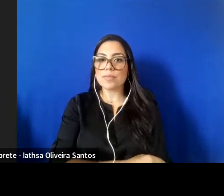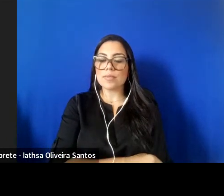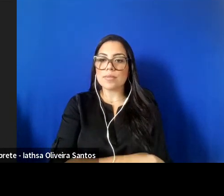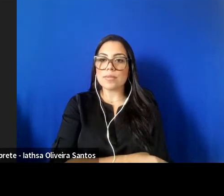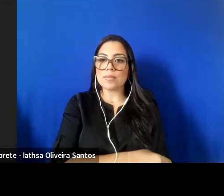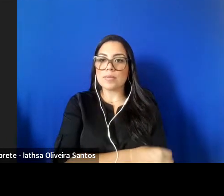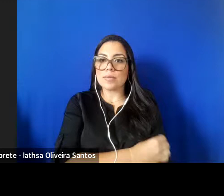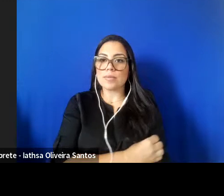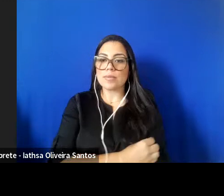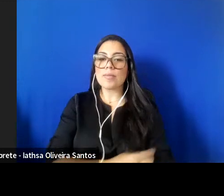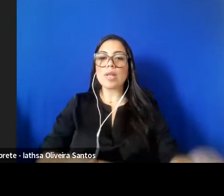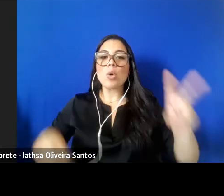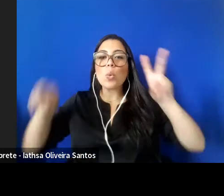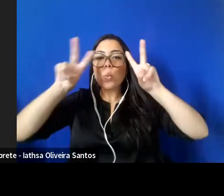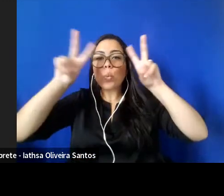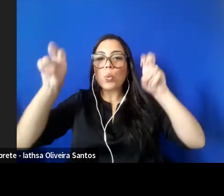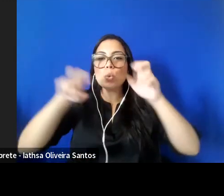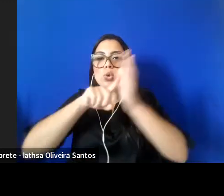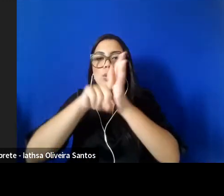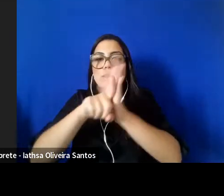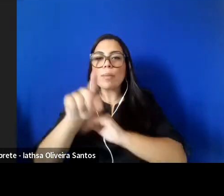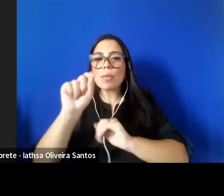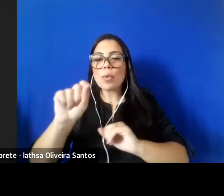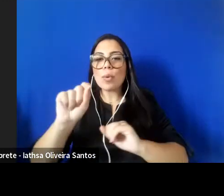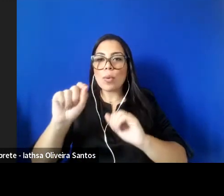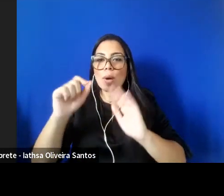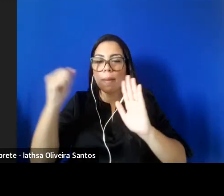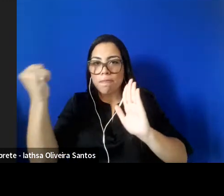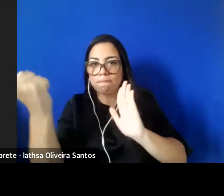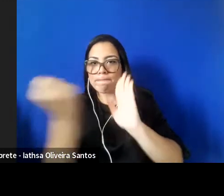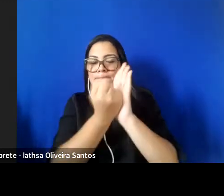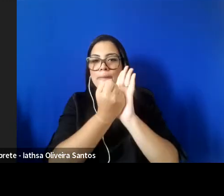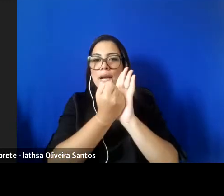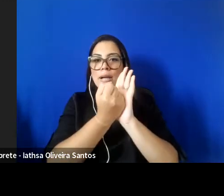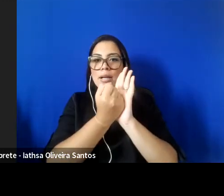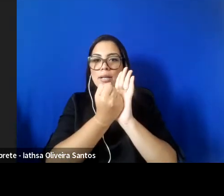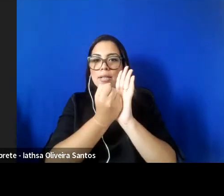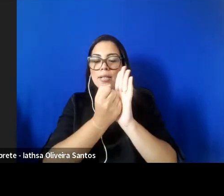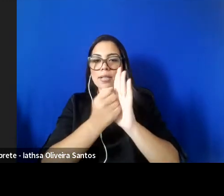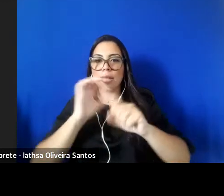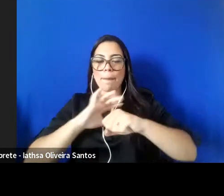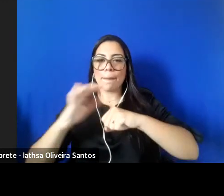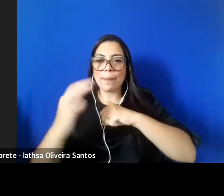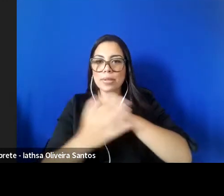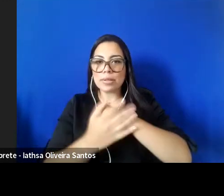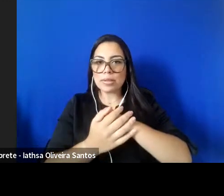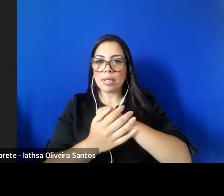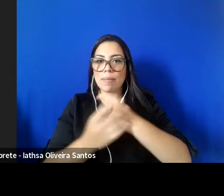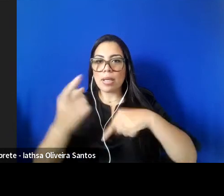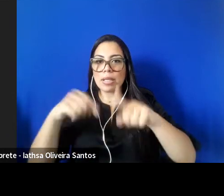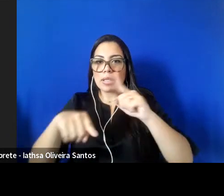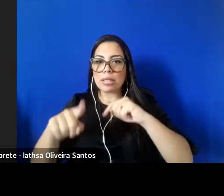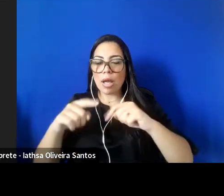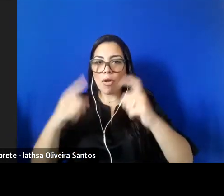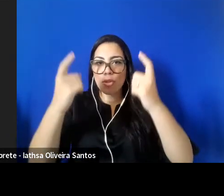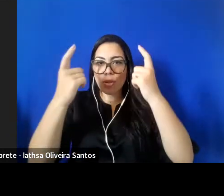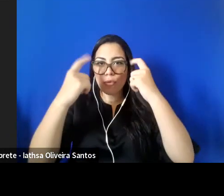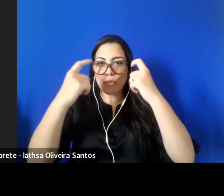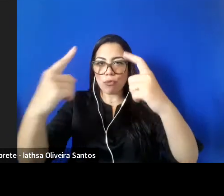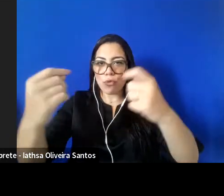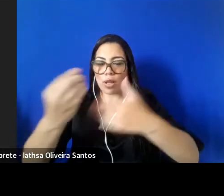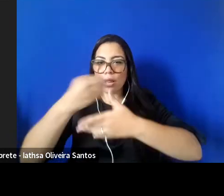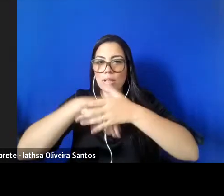O título da pesquisa é O Impacto da Pandemia nos Casos de Violência Doméstica Familiar contra a Mulher e o Acesso à Justiça, um